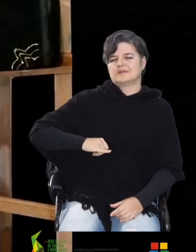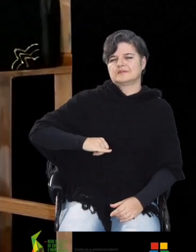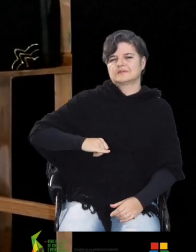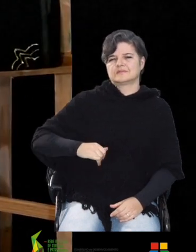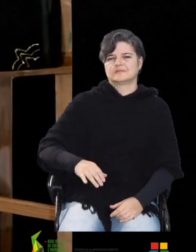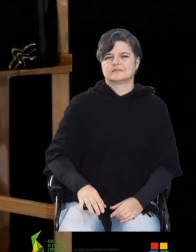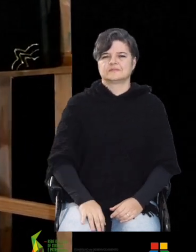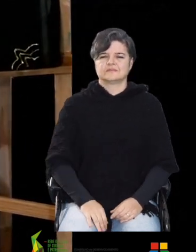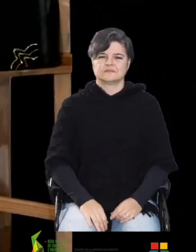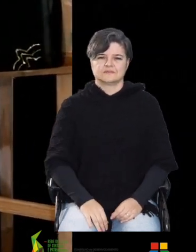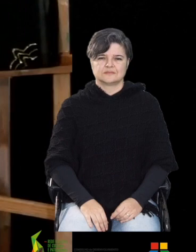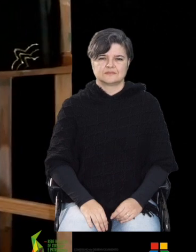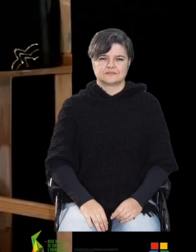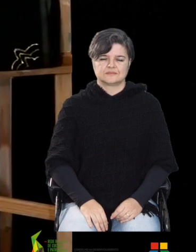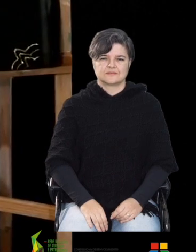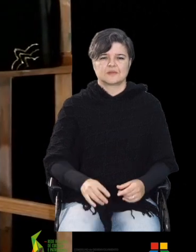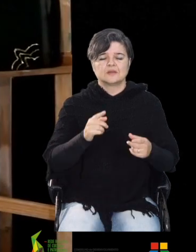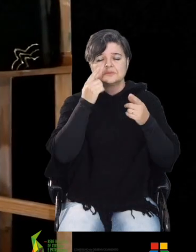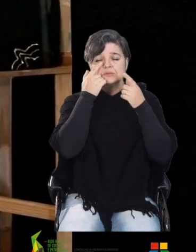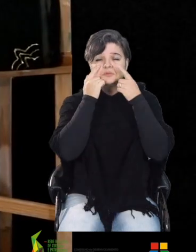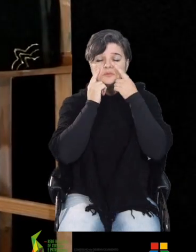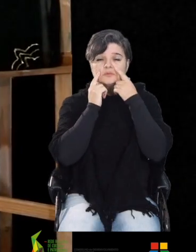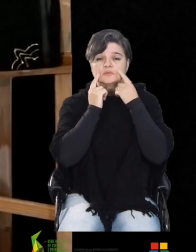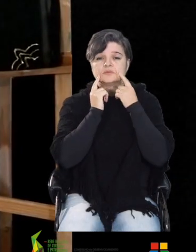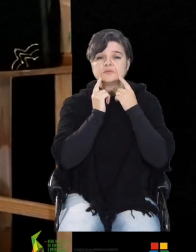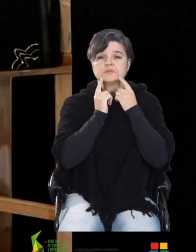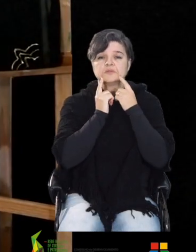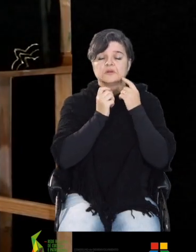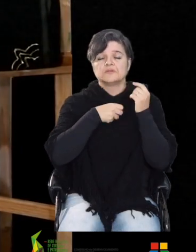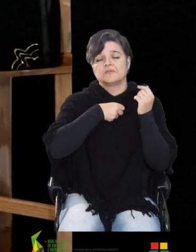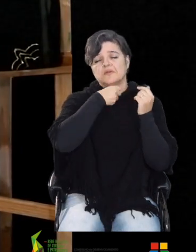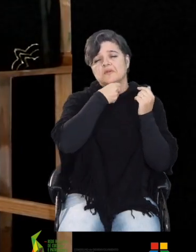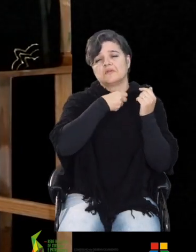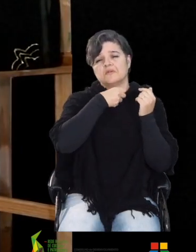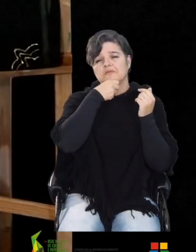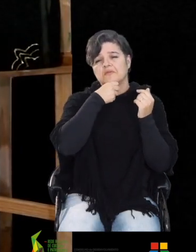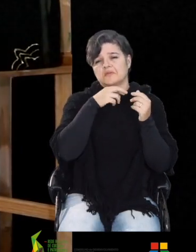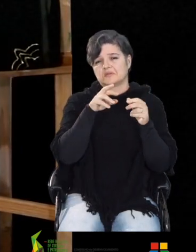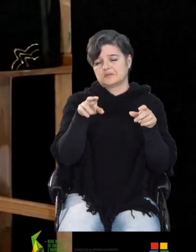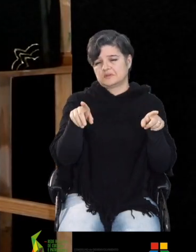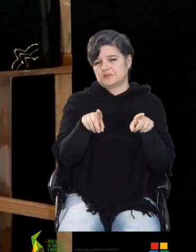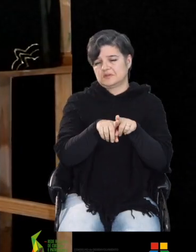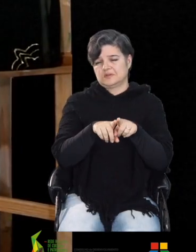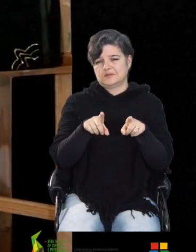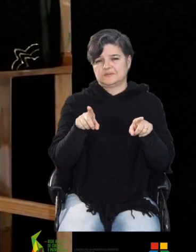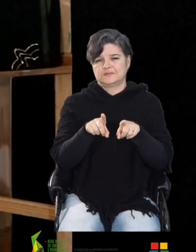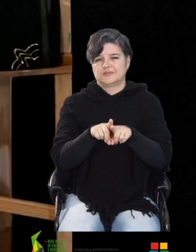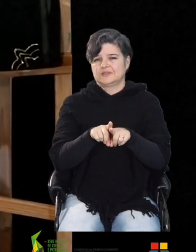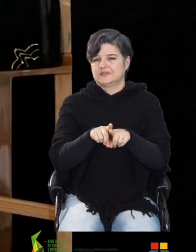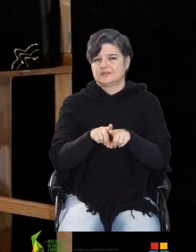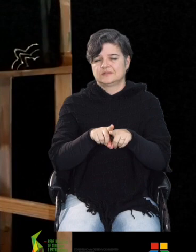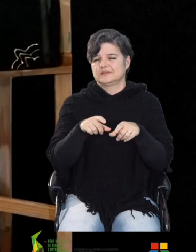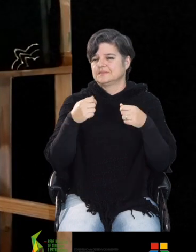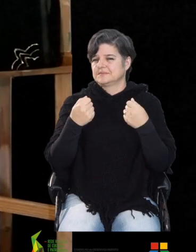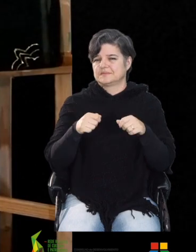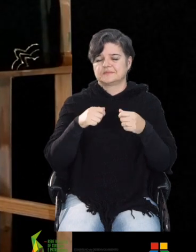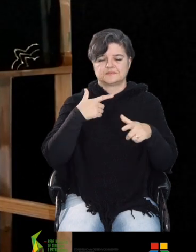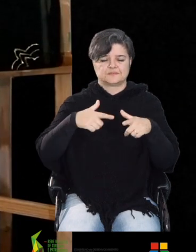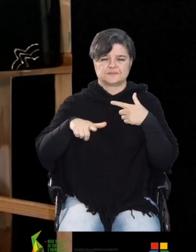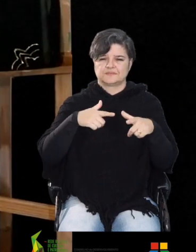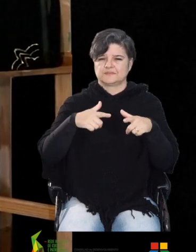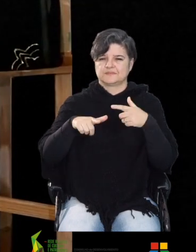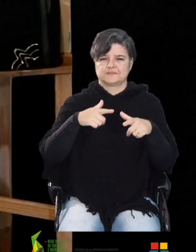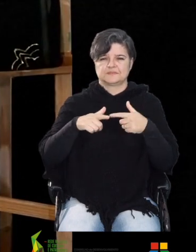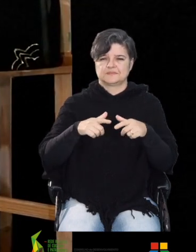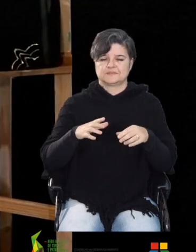e e ele já estava velho não servia mais para passar e com as crianças